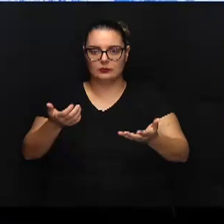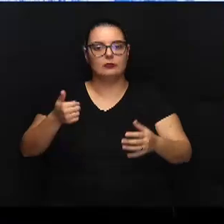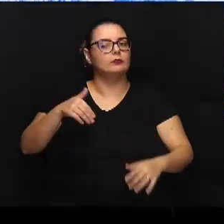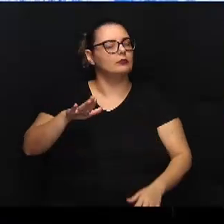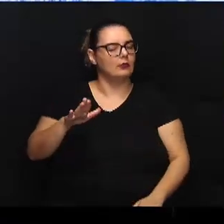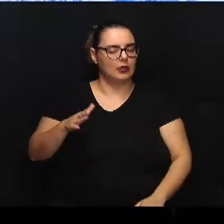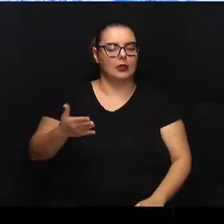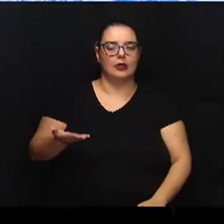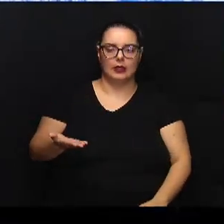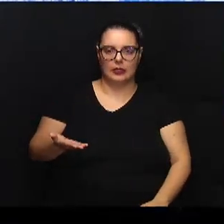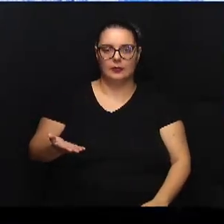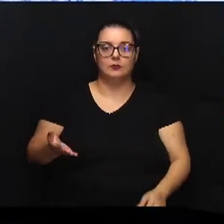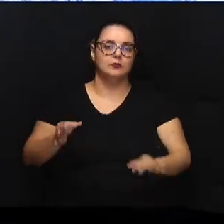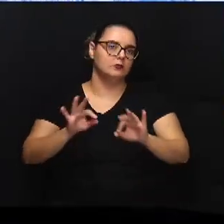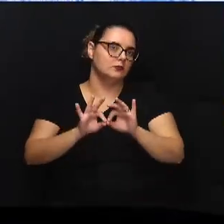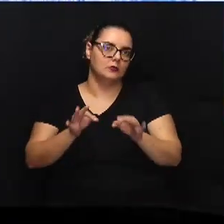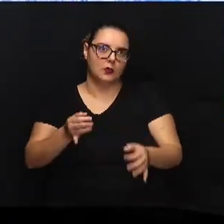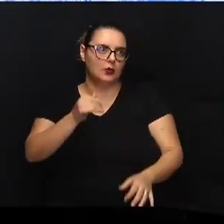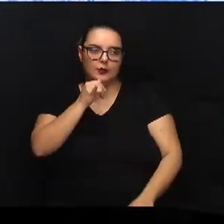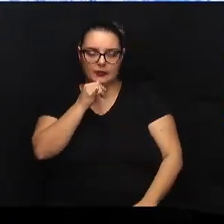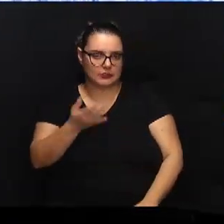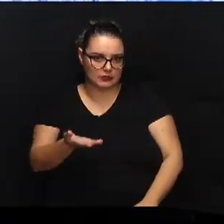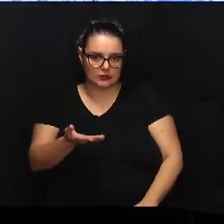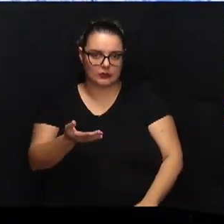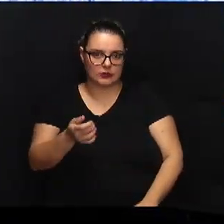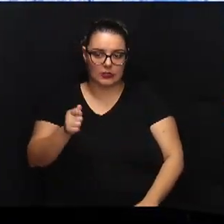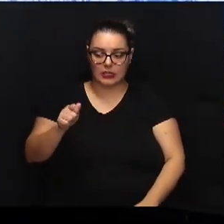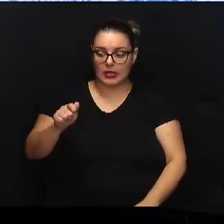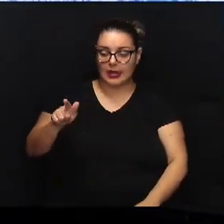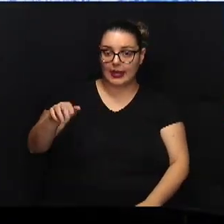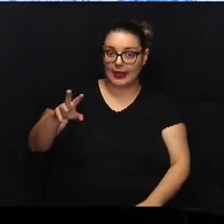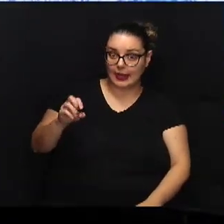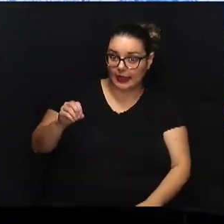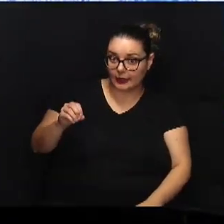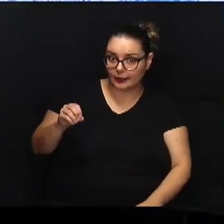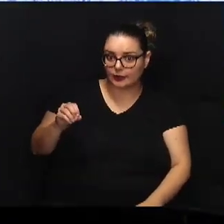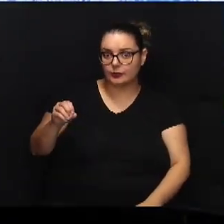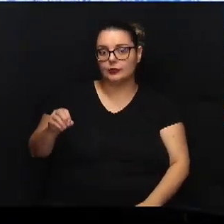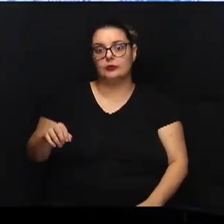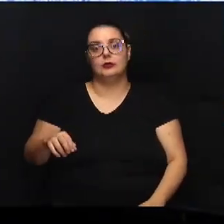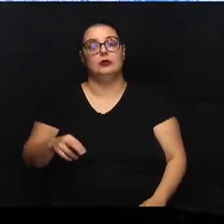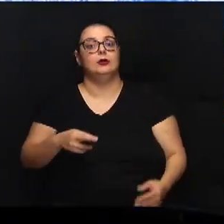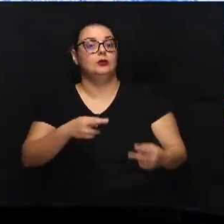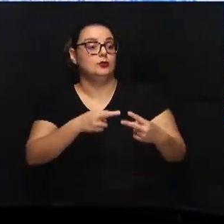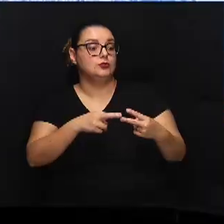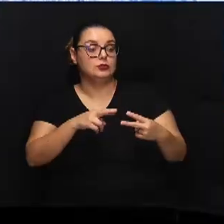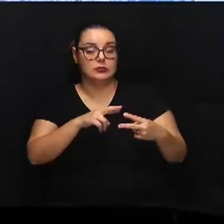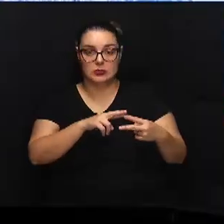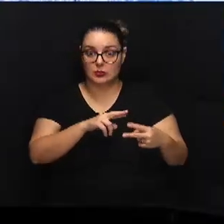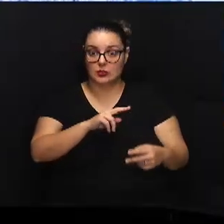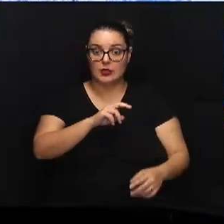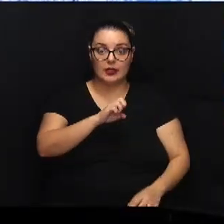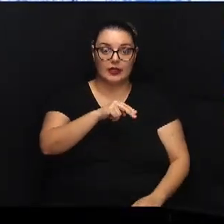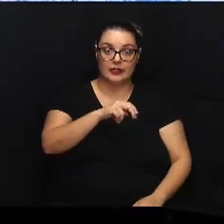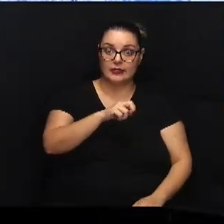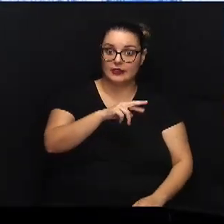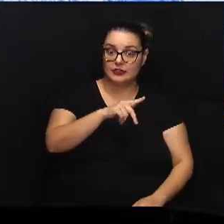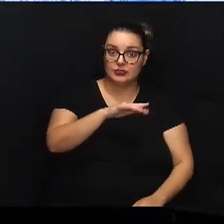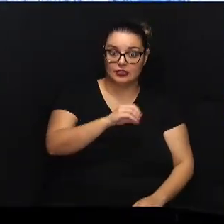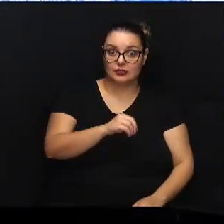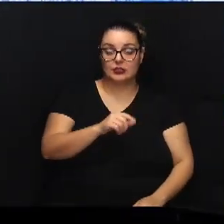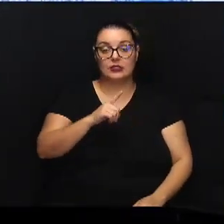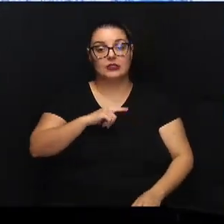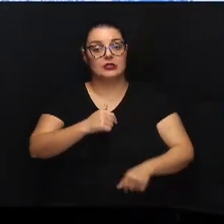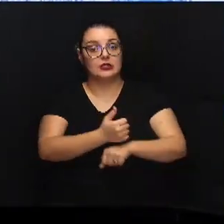poderia exemplificar a parte da agrometeorologia, a parte dos recursos energéticos, né, que a gente tem meteorologistas que